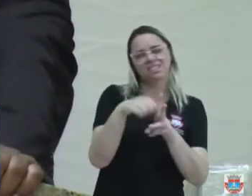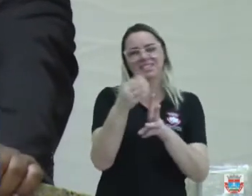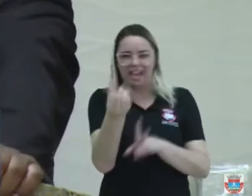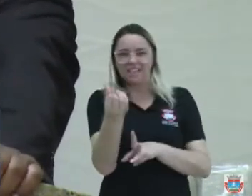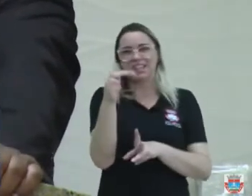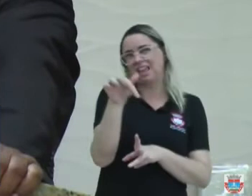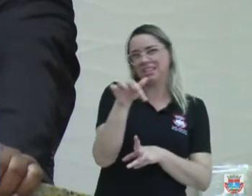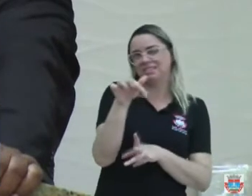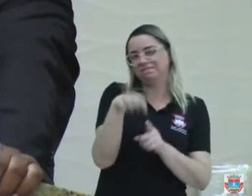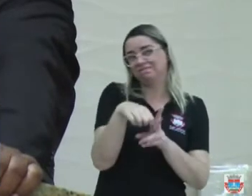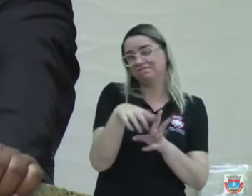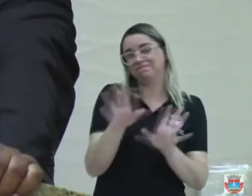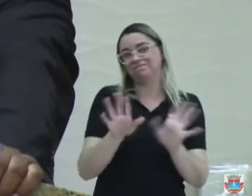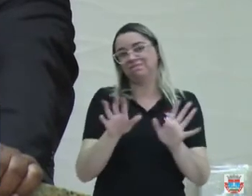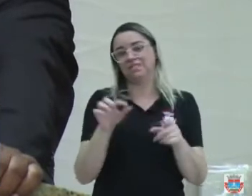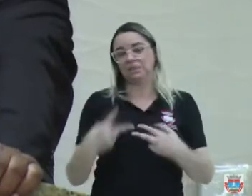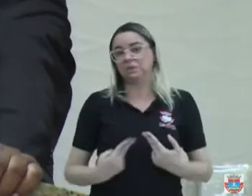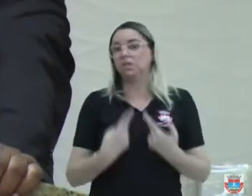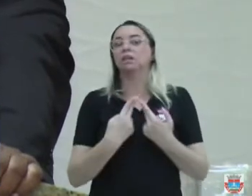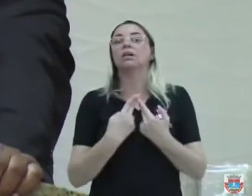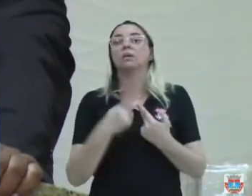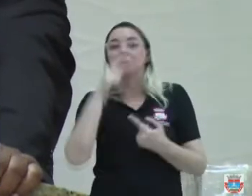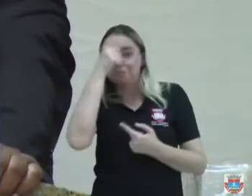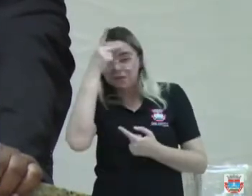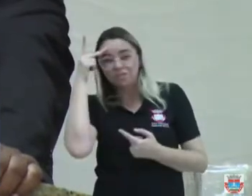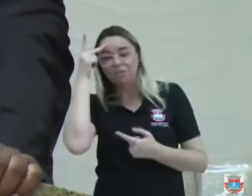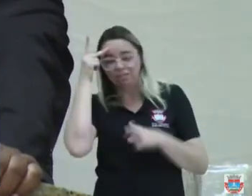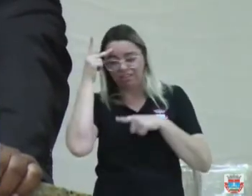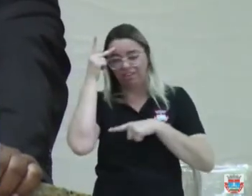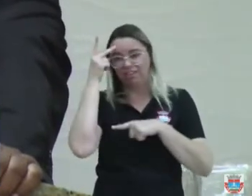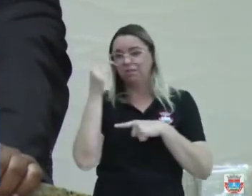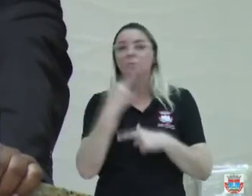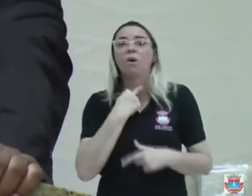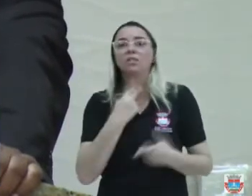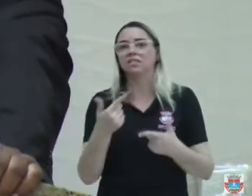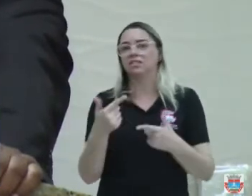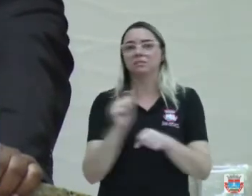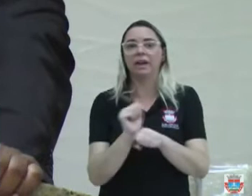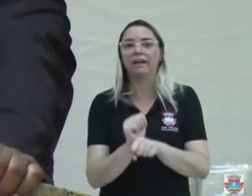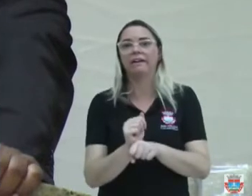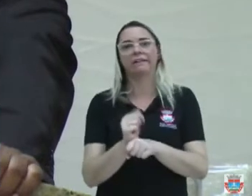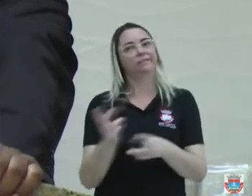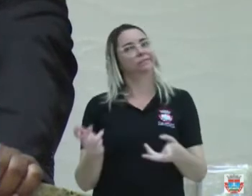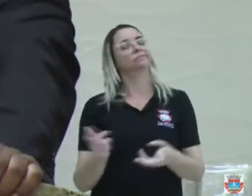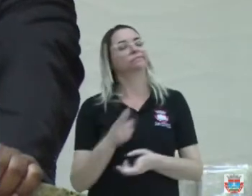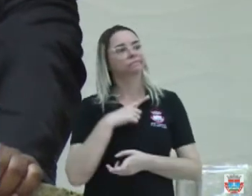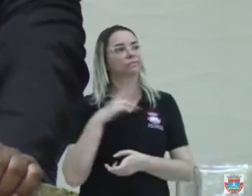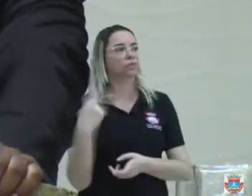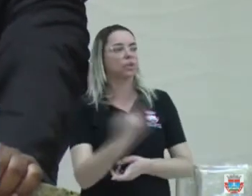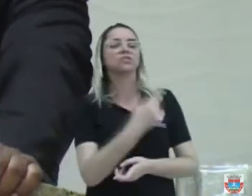cirurgia. E tem pessoas que não aguentam, que não podem esperar, estão sentindo crise. A gente fica